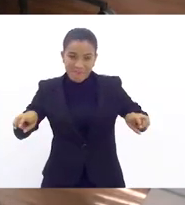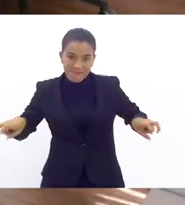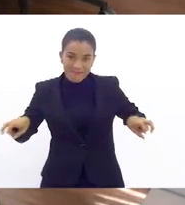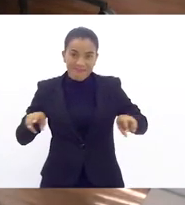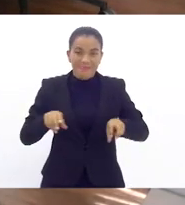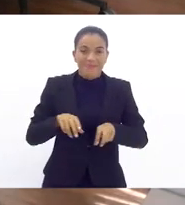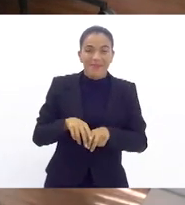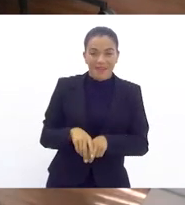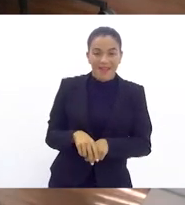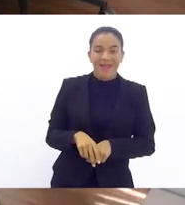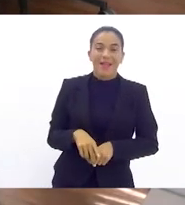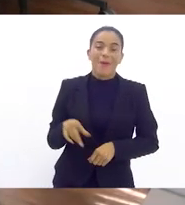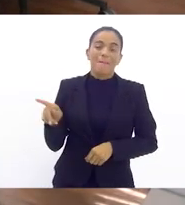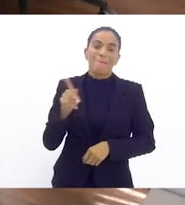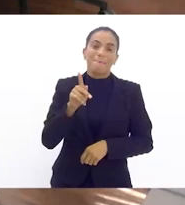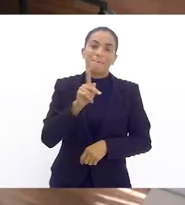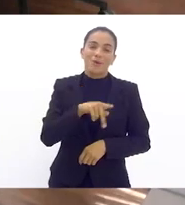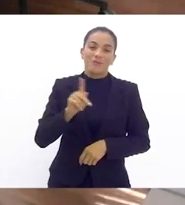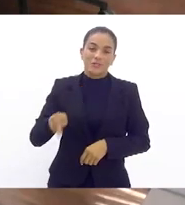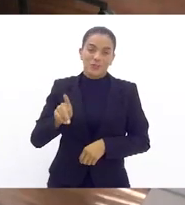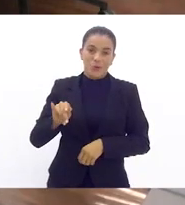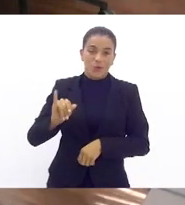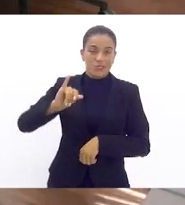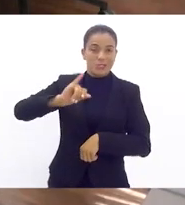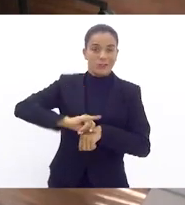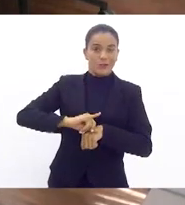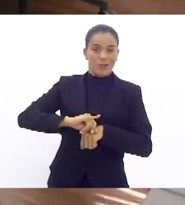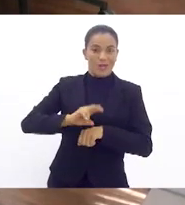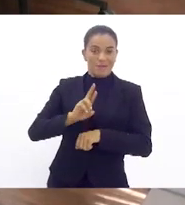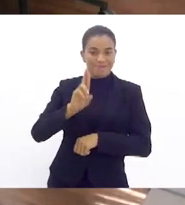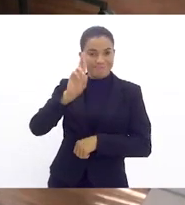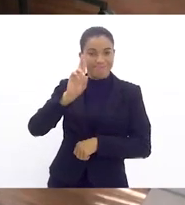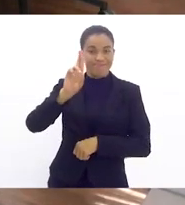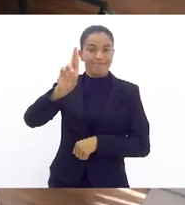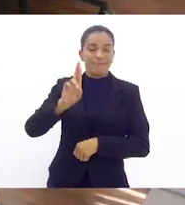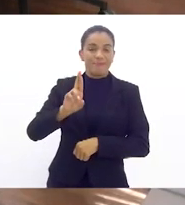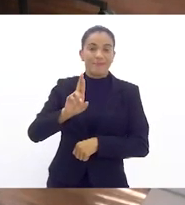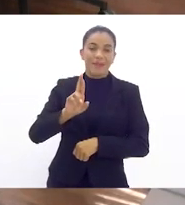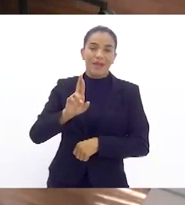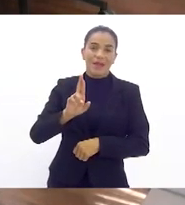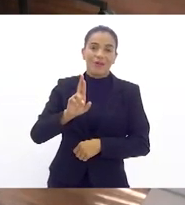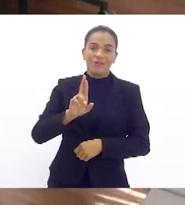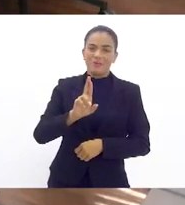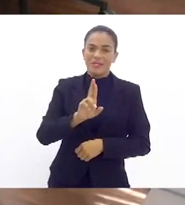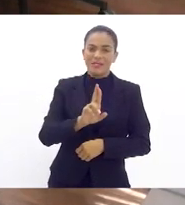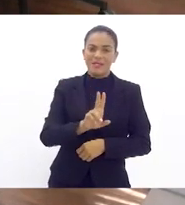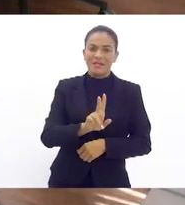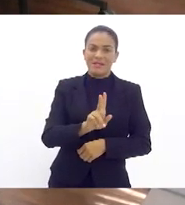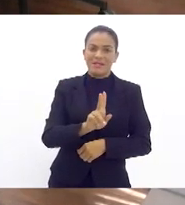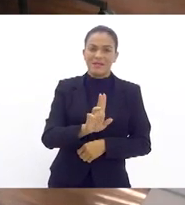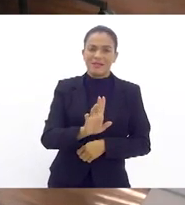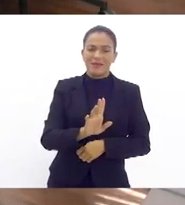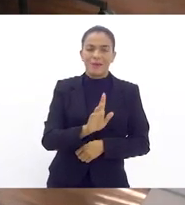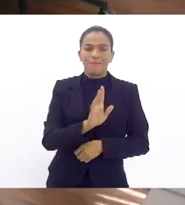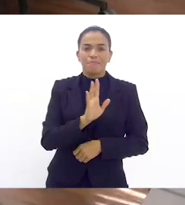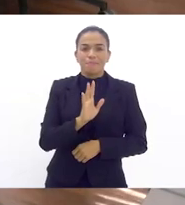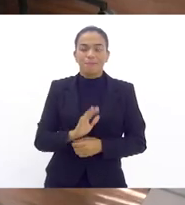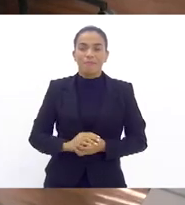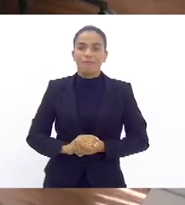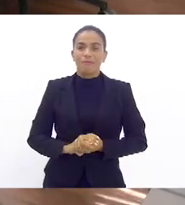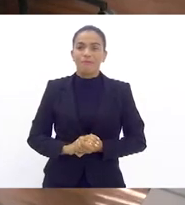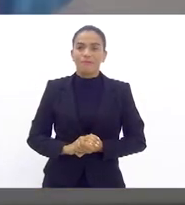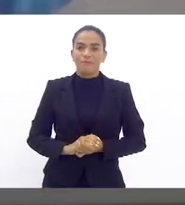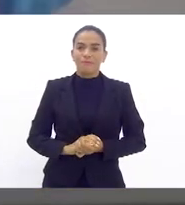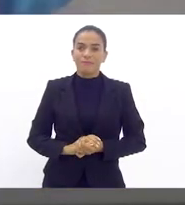Giordano, professor titular da Universidade do Estado do Rio de Janeiro, que fez essa pesquisa que jogou luz sobre um tema tão